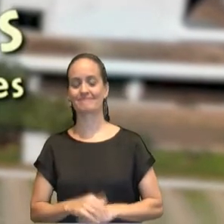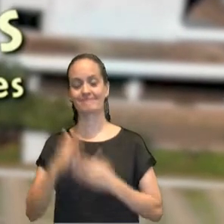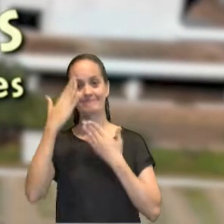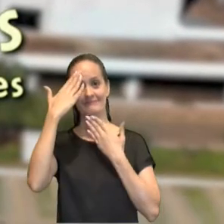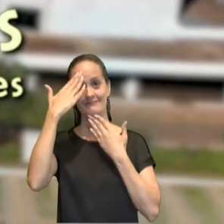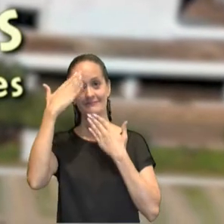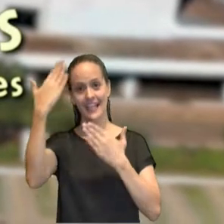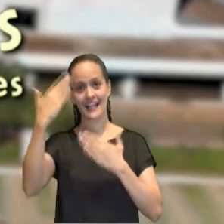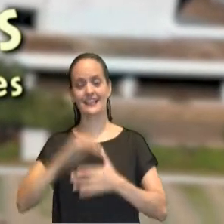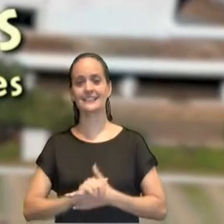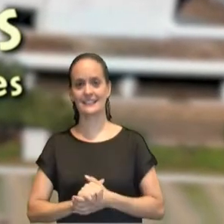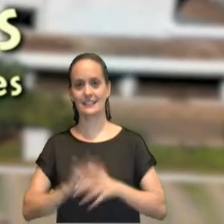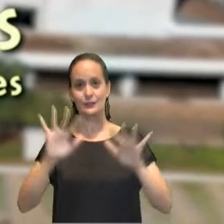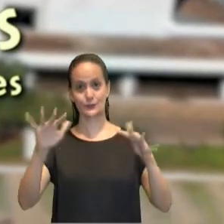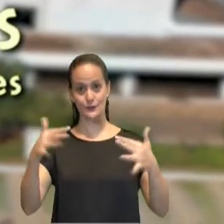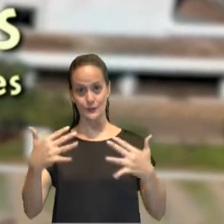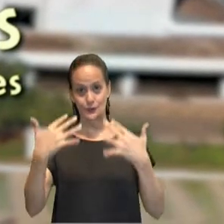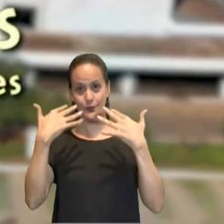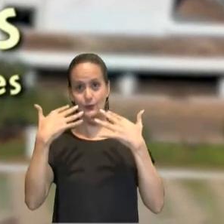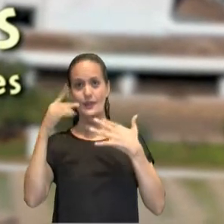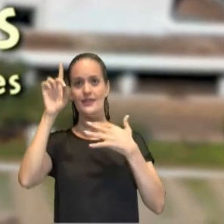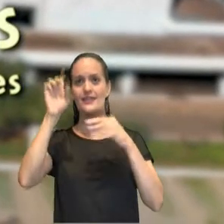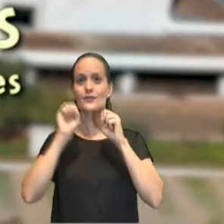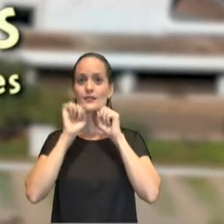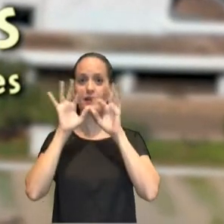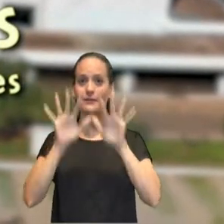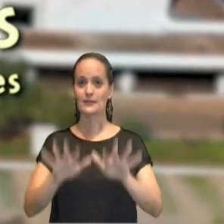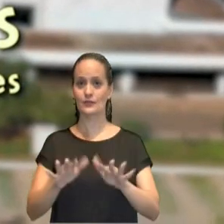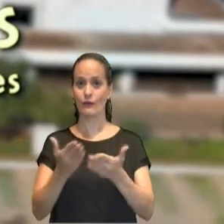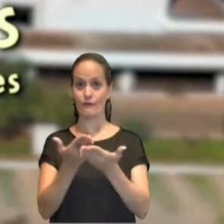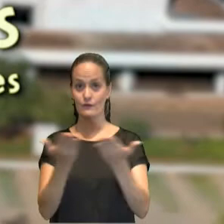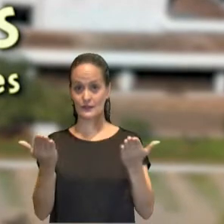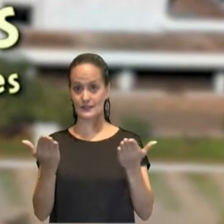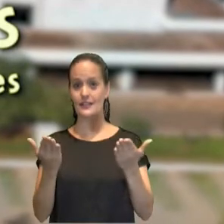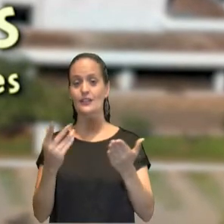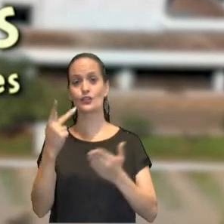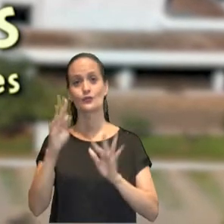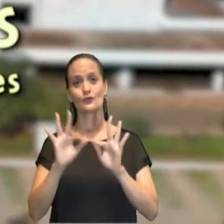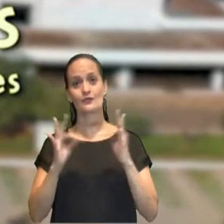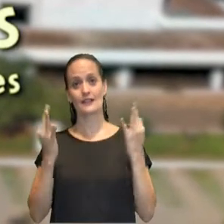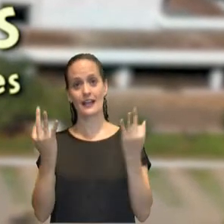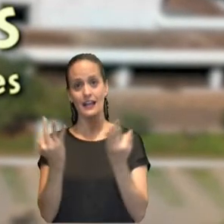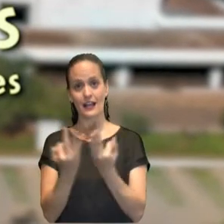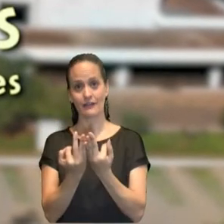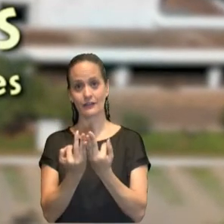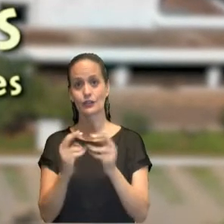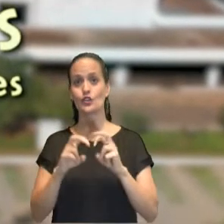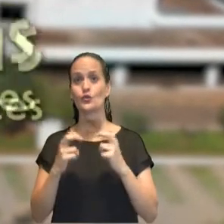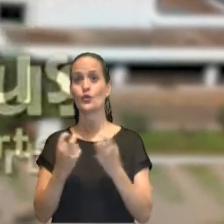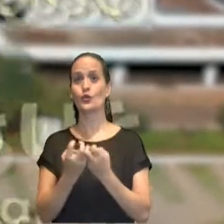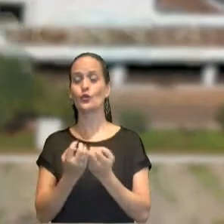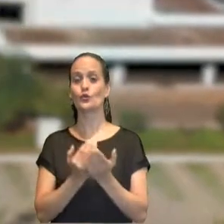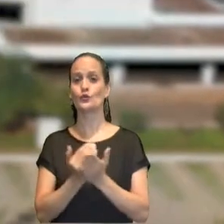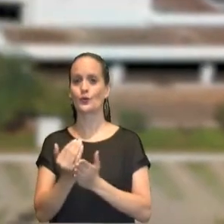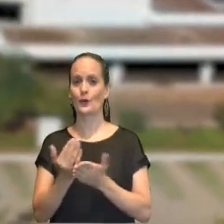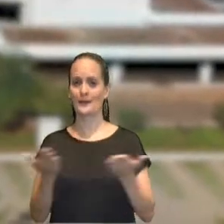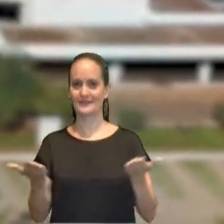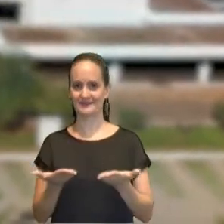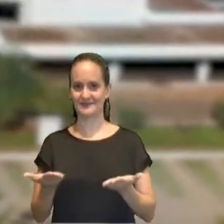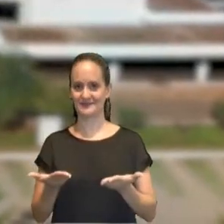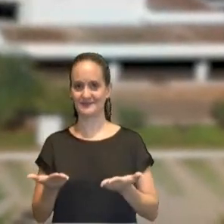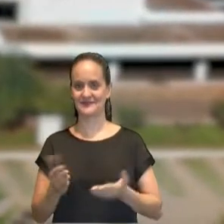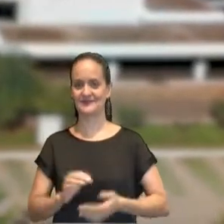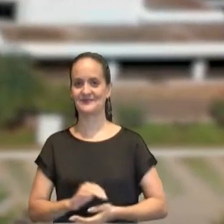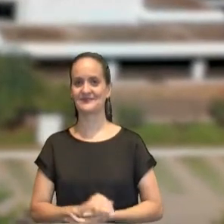Agradecemos pela sua atenção. Que Deus abençoe você, sua família e o culto que se inicia